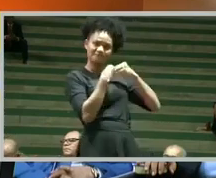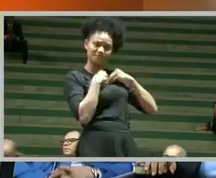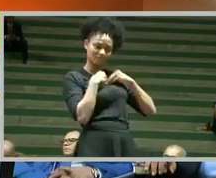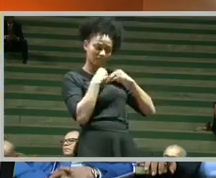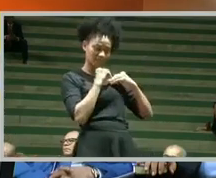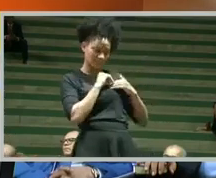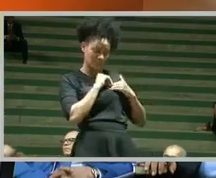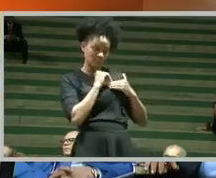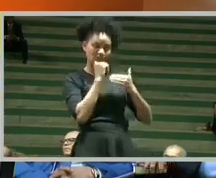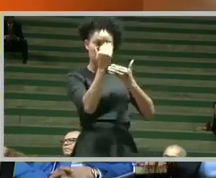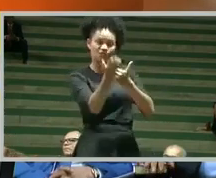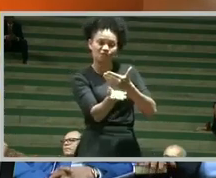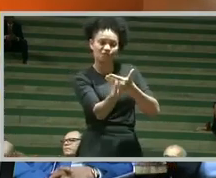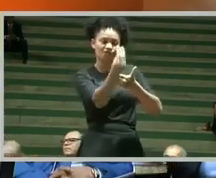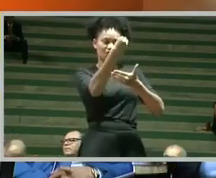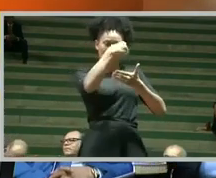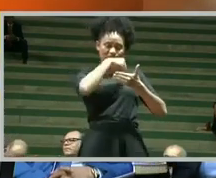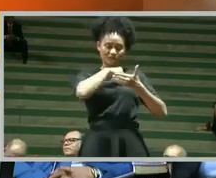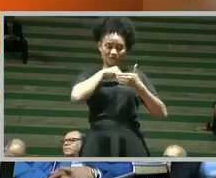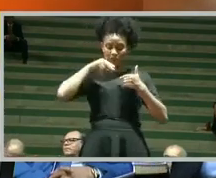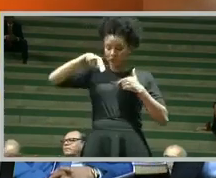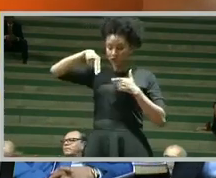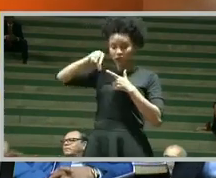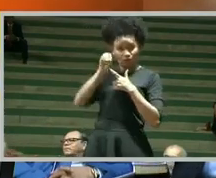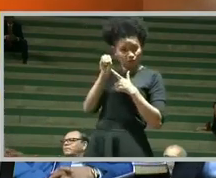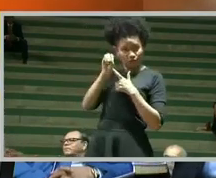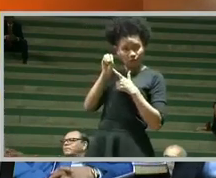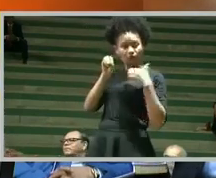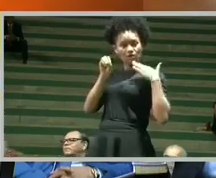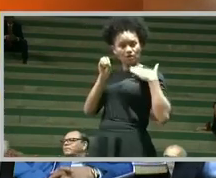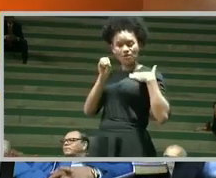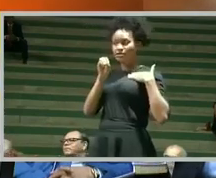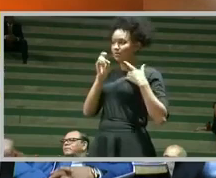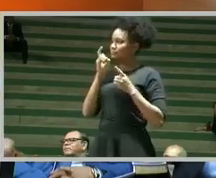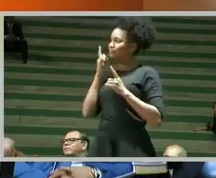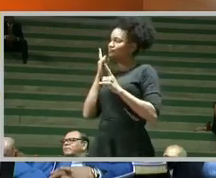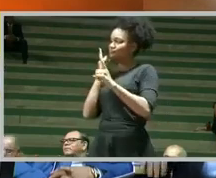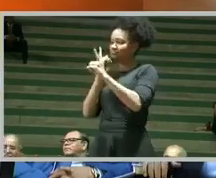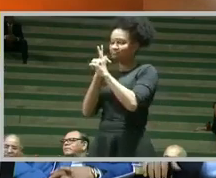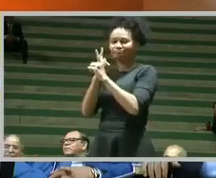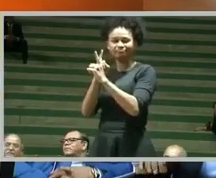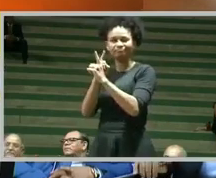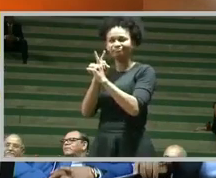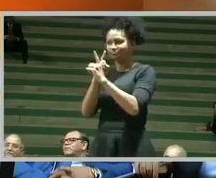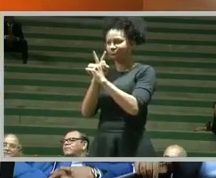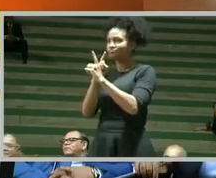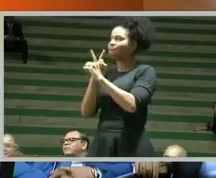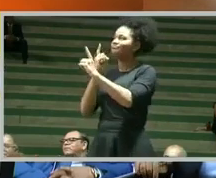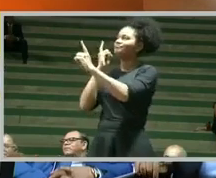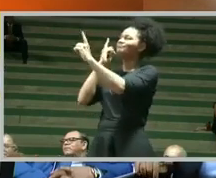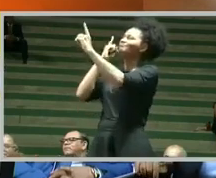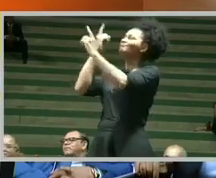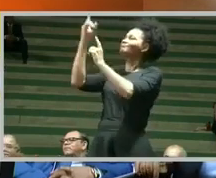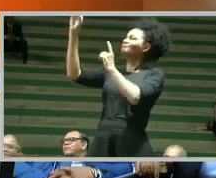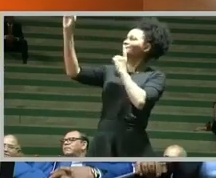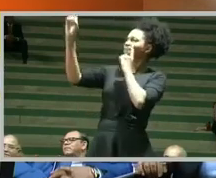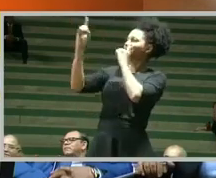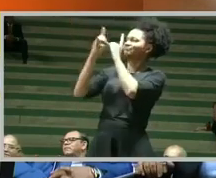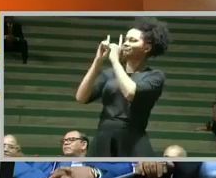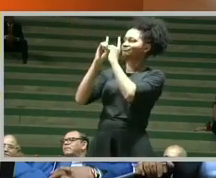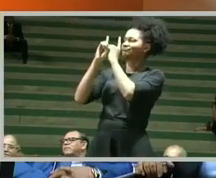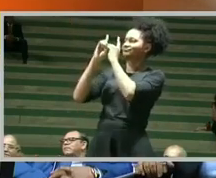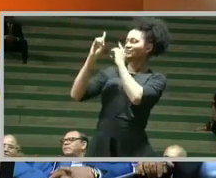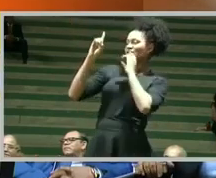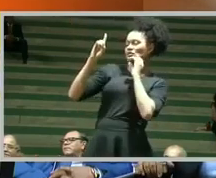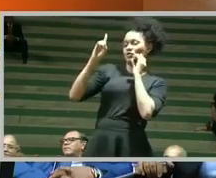para dentro. Alegria no é o que acontece quando eu me encontro com ele, ele comigo, eu